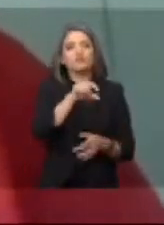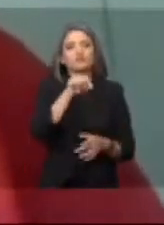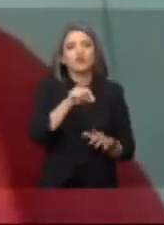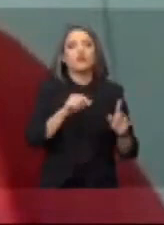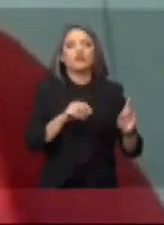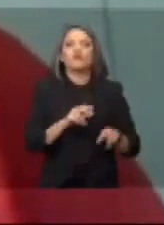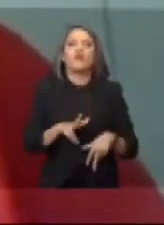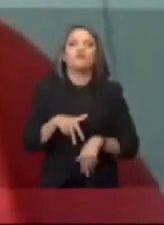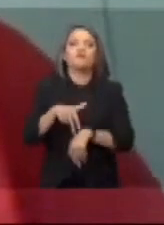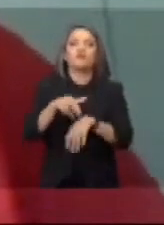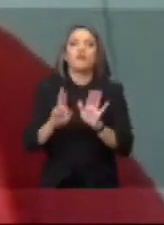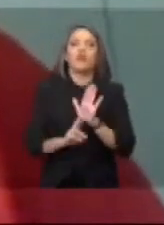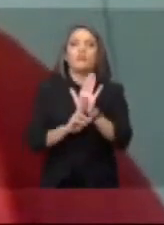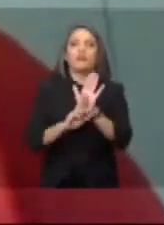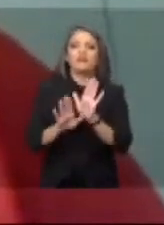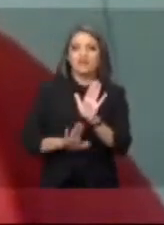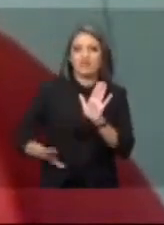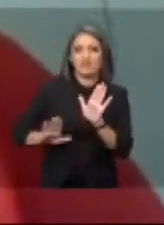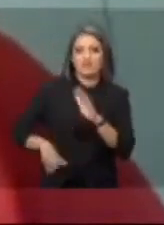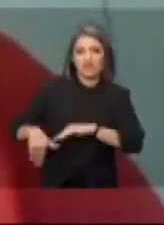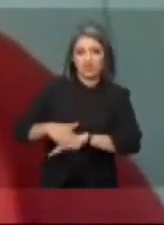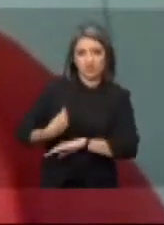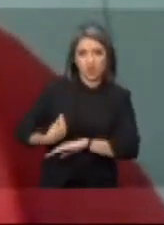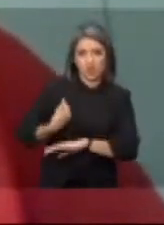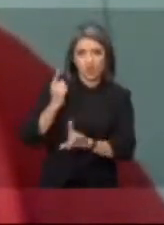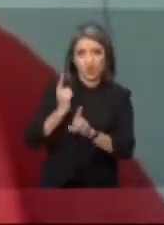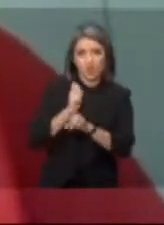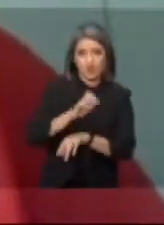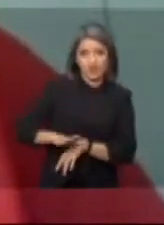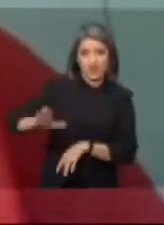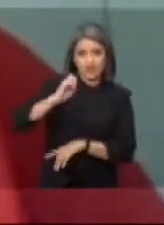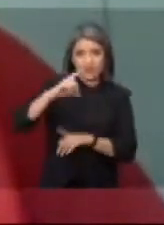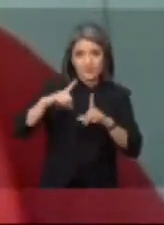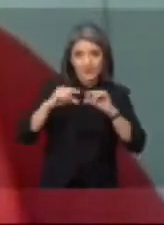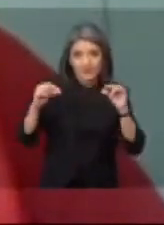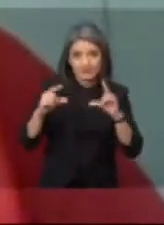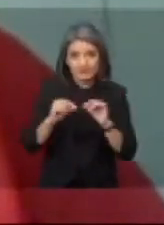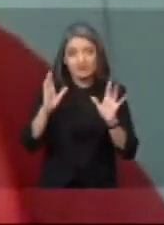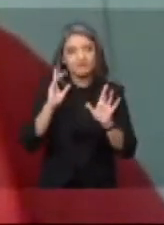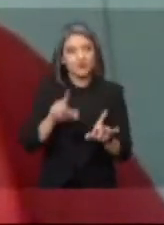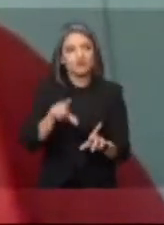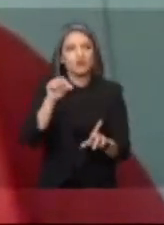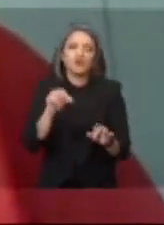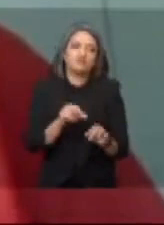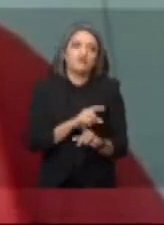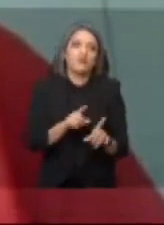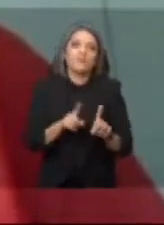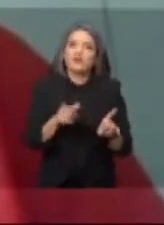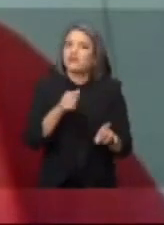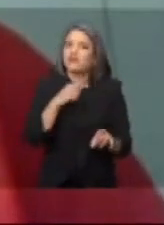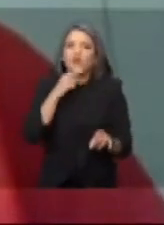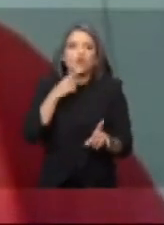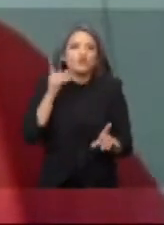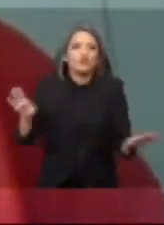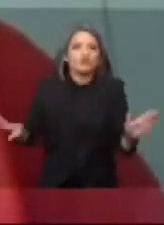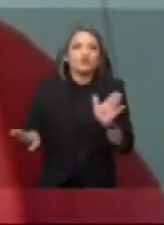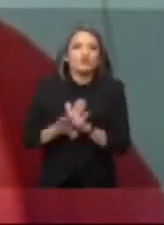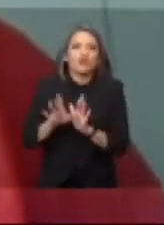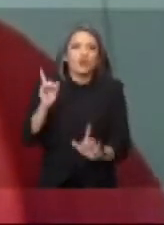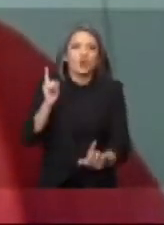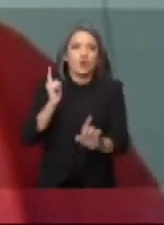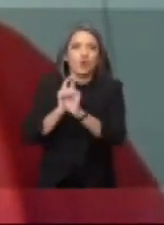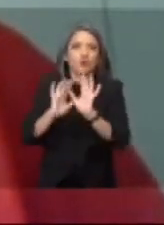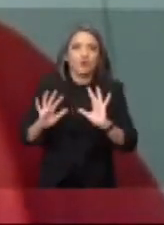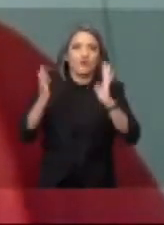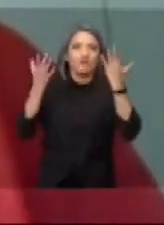Espírito Santo no encontro nacional aí em Brasília. E ele não conseguiu chegar no encontro. Então, a importância de termos dados,